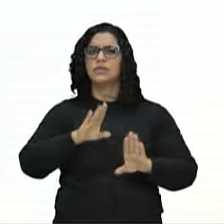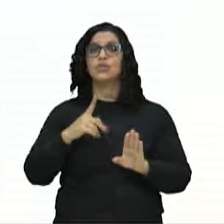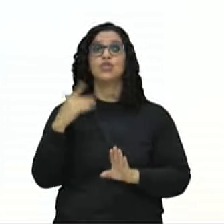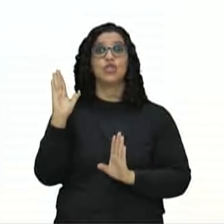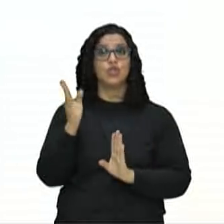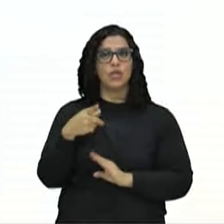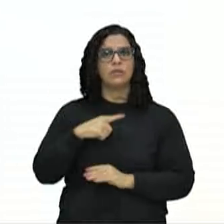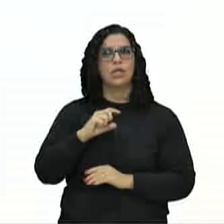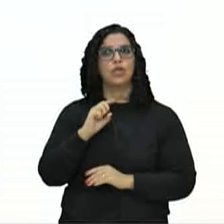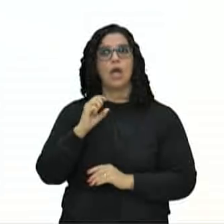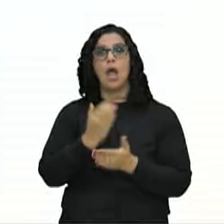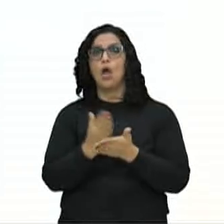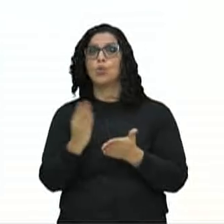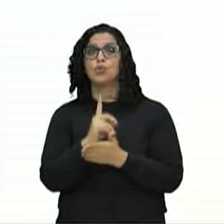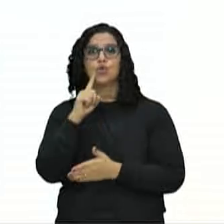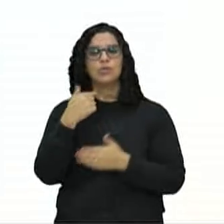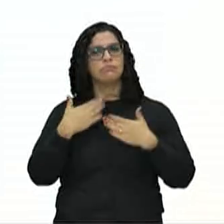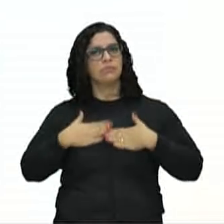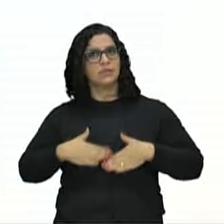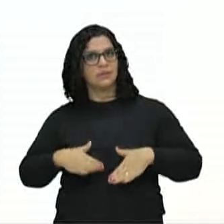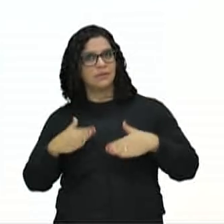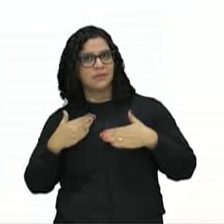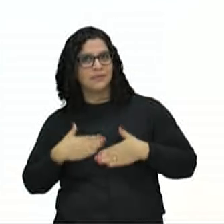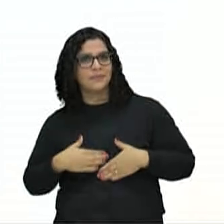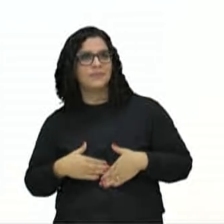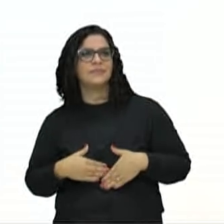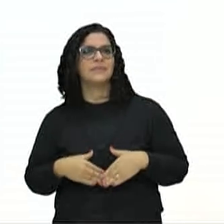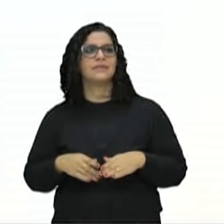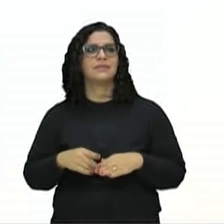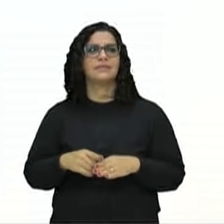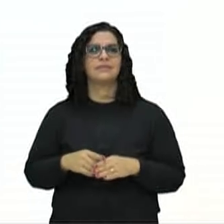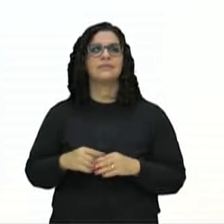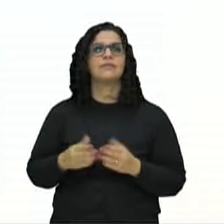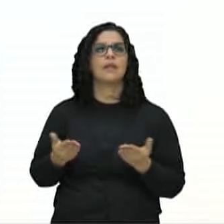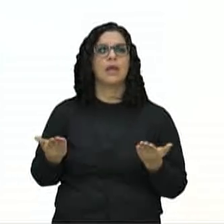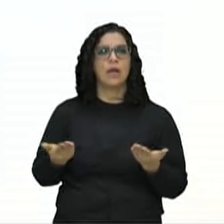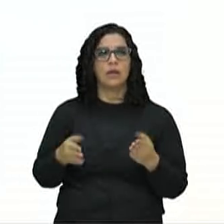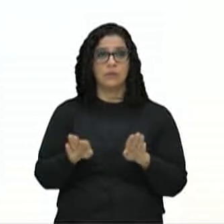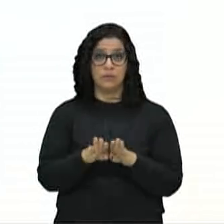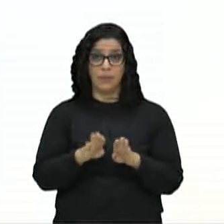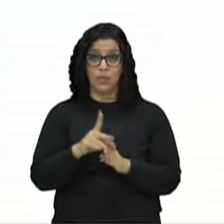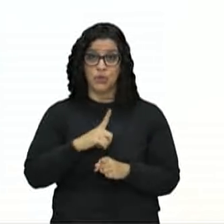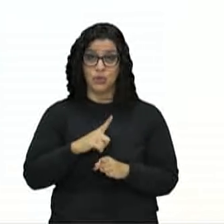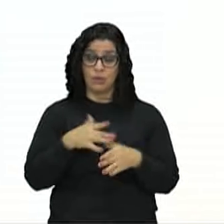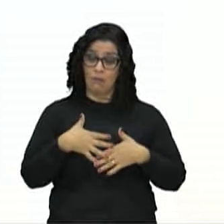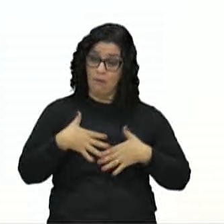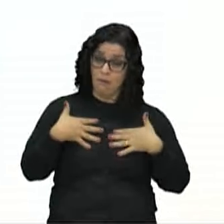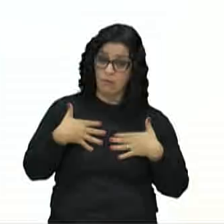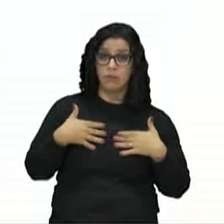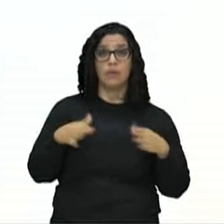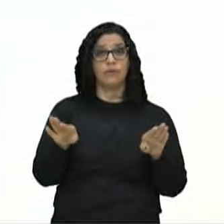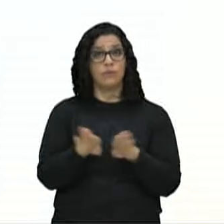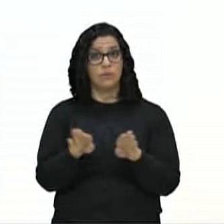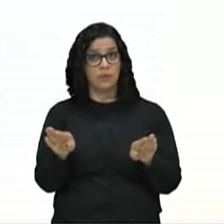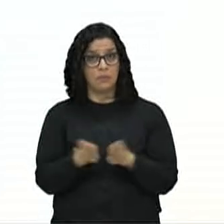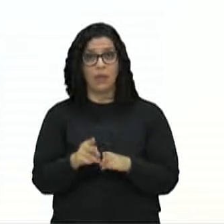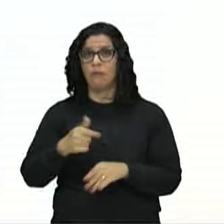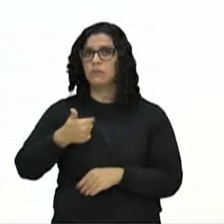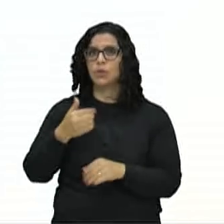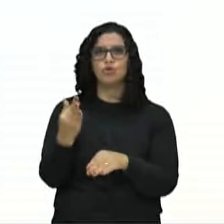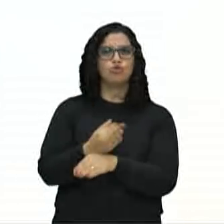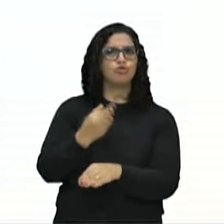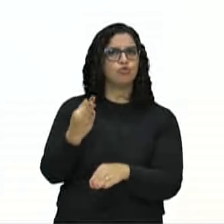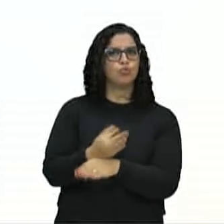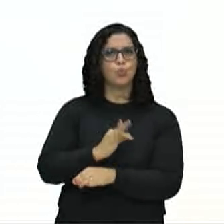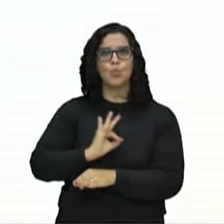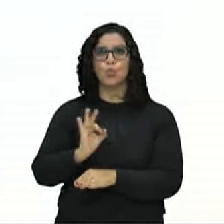os seus dias tranquila, a palavra é tranquila mesmo, tá, gente? E agradavelmente, sem haver